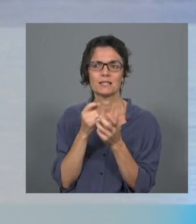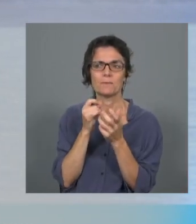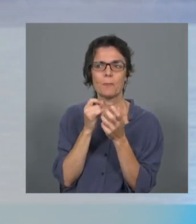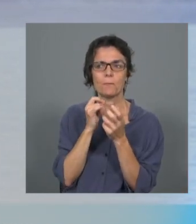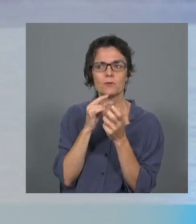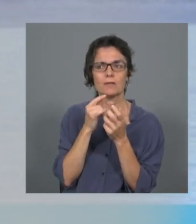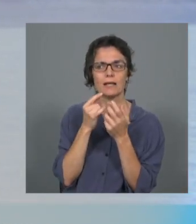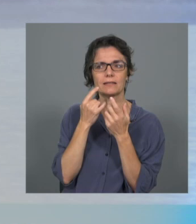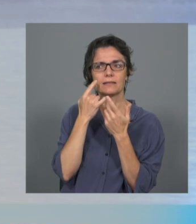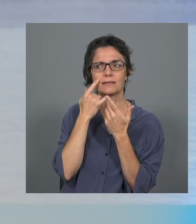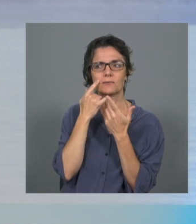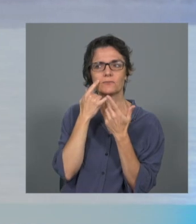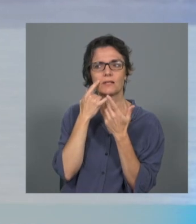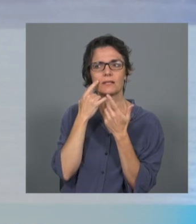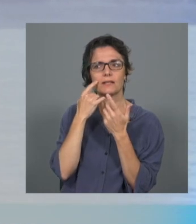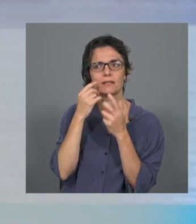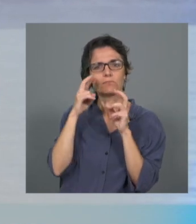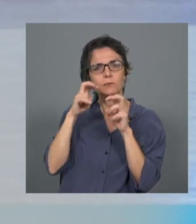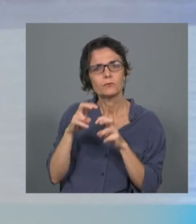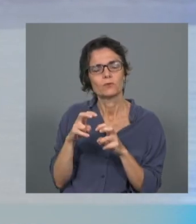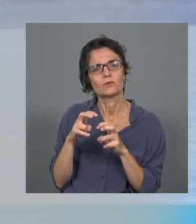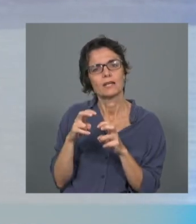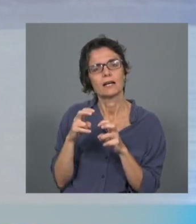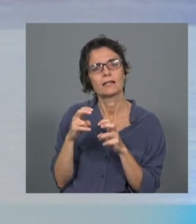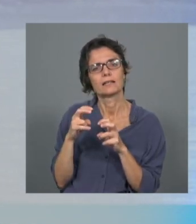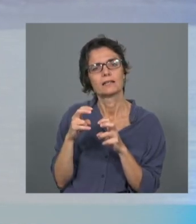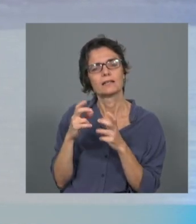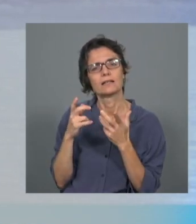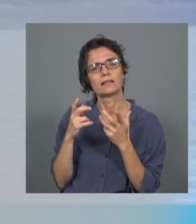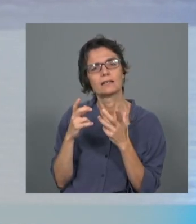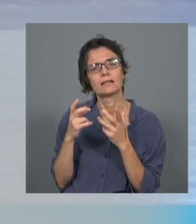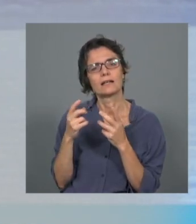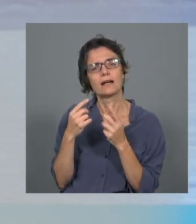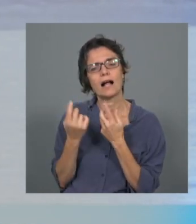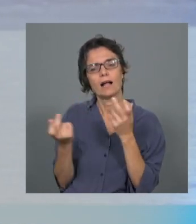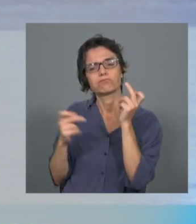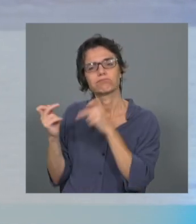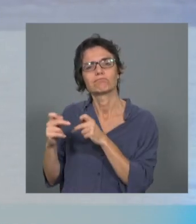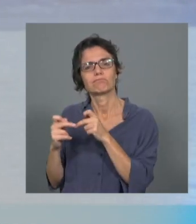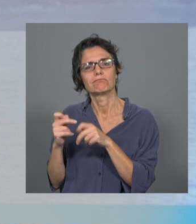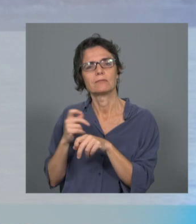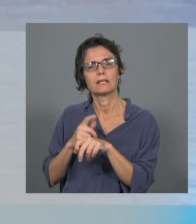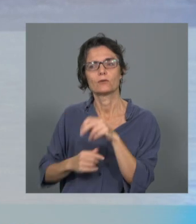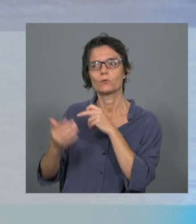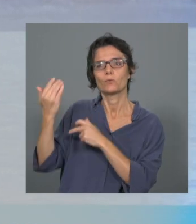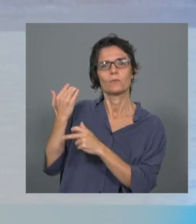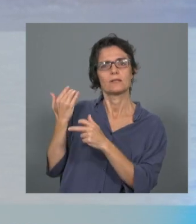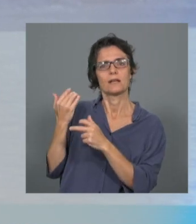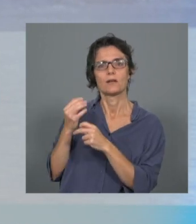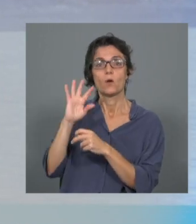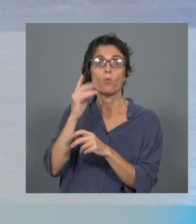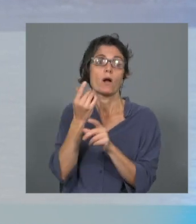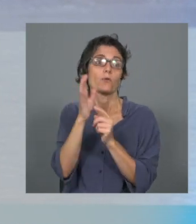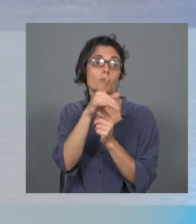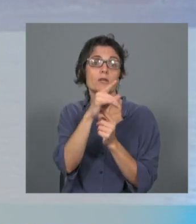vezes guardavam da infância, não sei se uns mais próximos que outros, mas acaba por ser também sempre esta aproximação